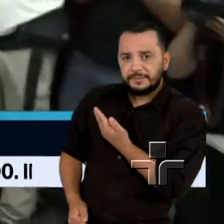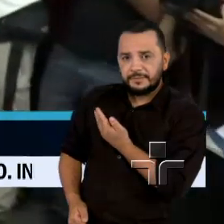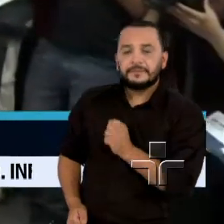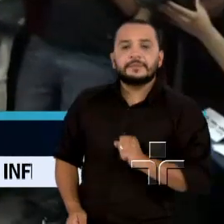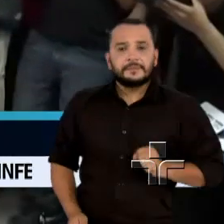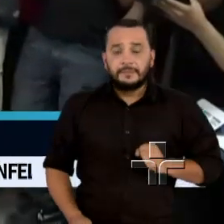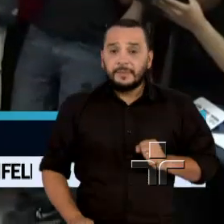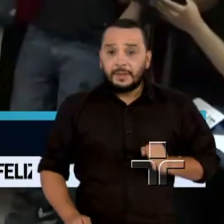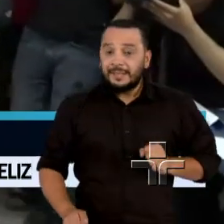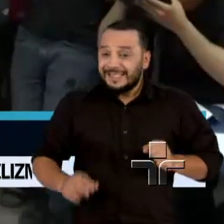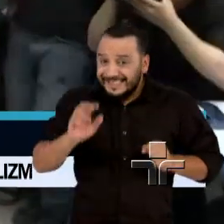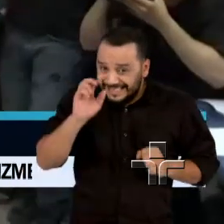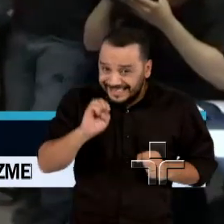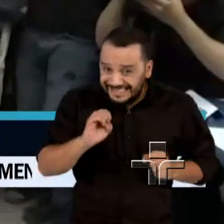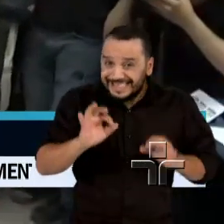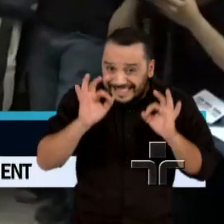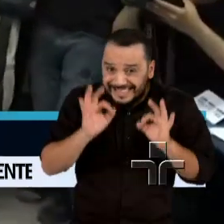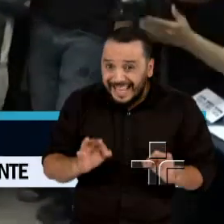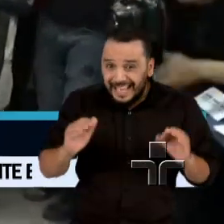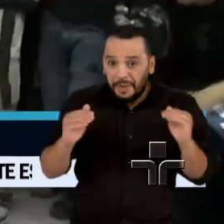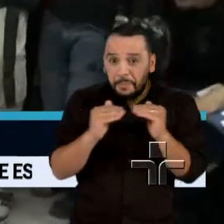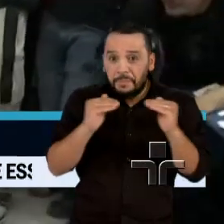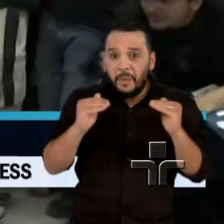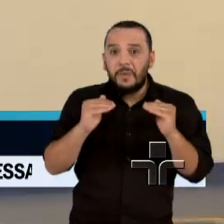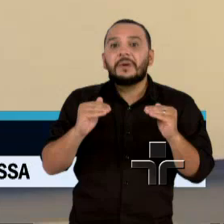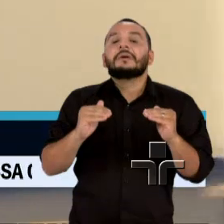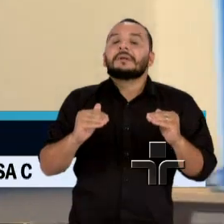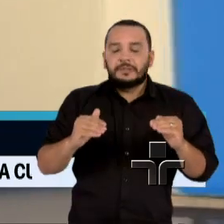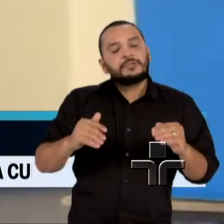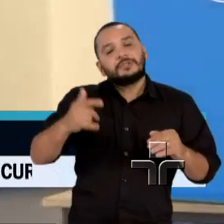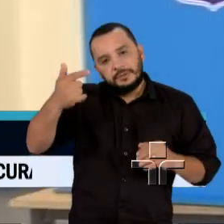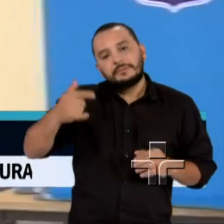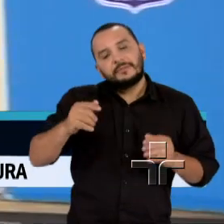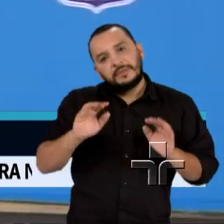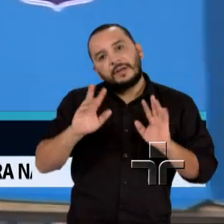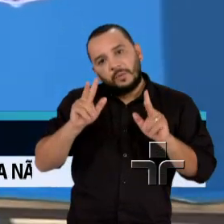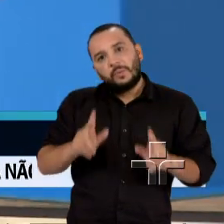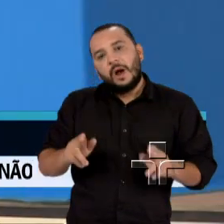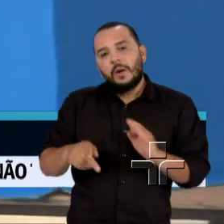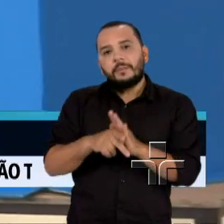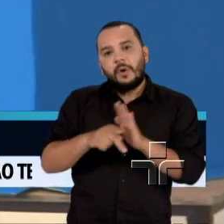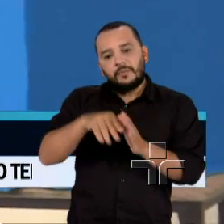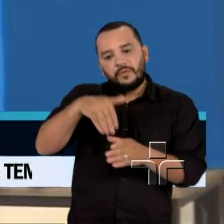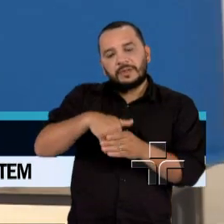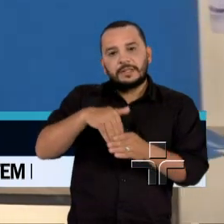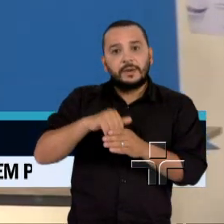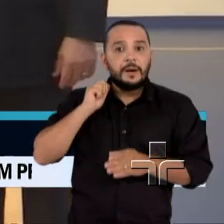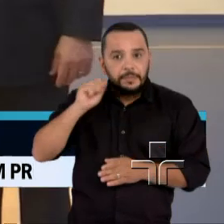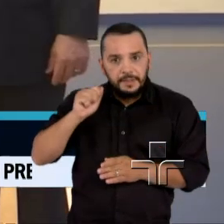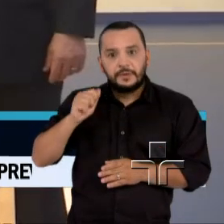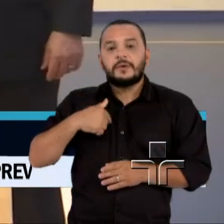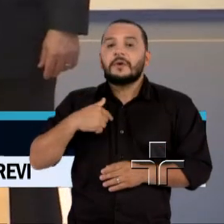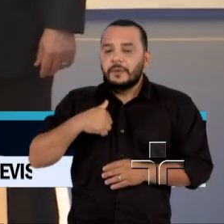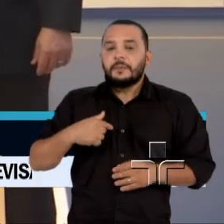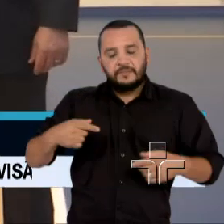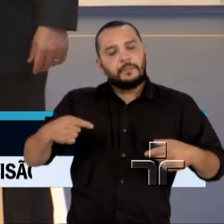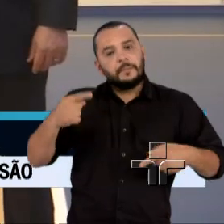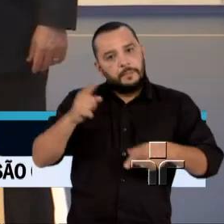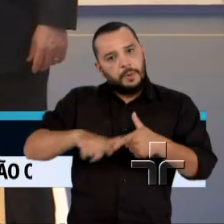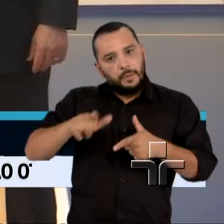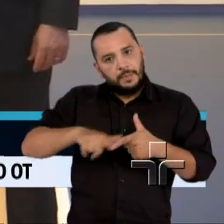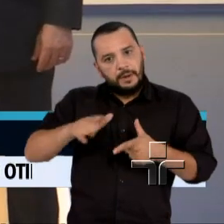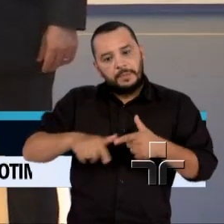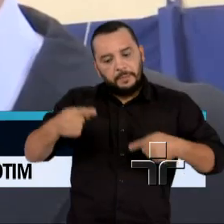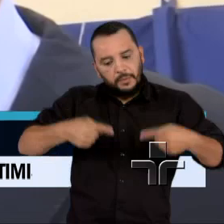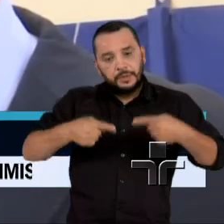branco. Se confirmado, o resultado pode repetir a eleição de abril. Isso levaria a outro impasse político ou a um